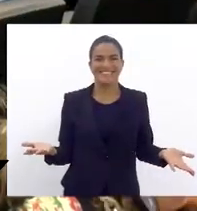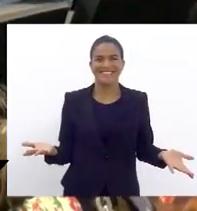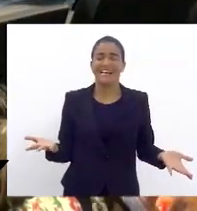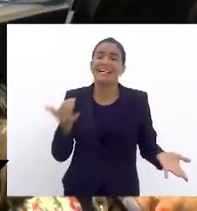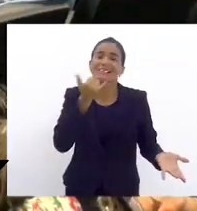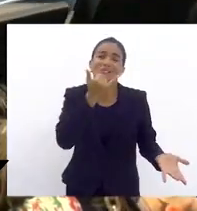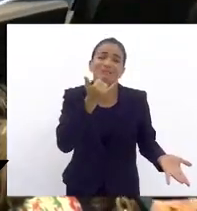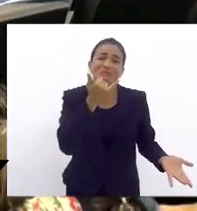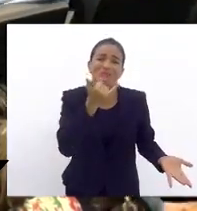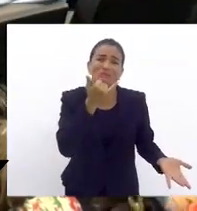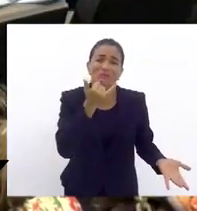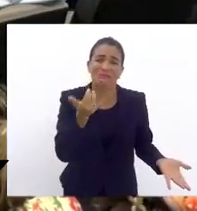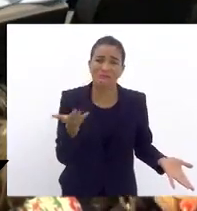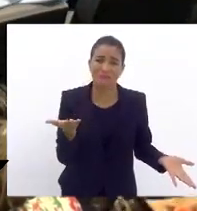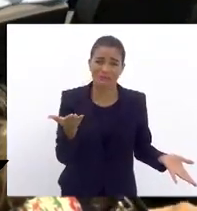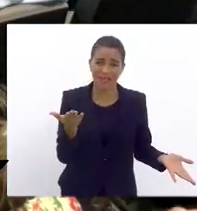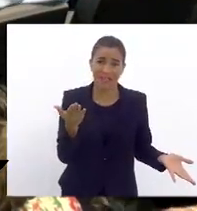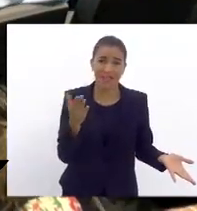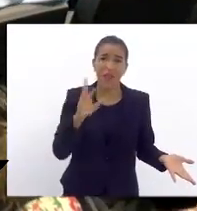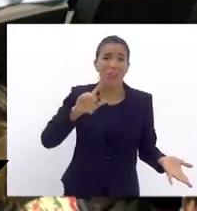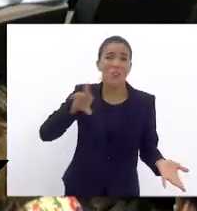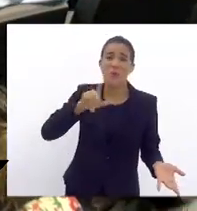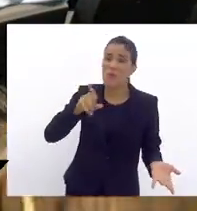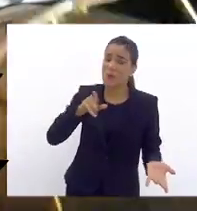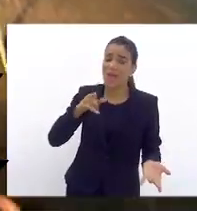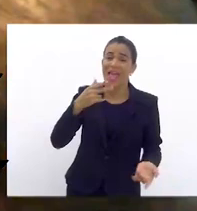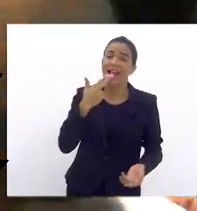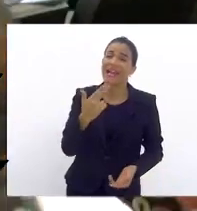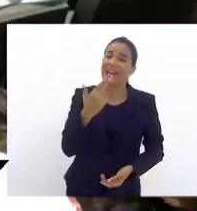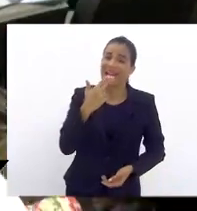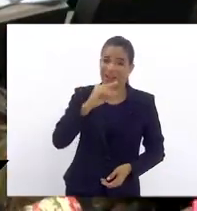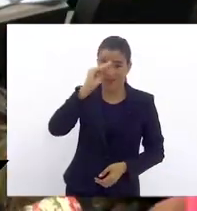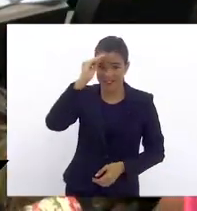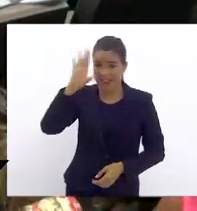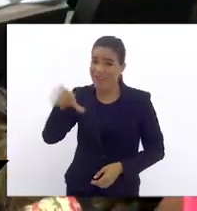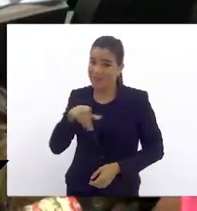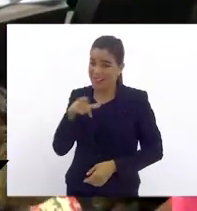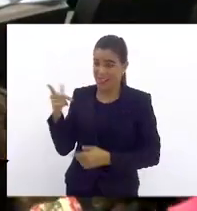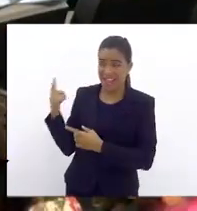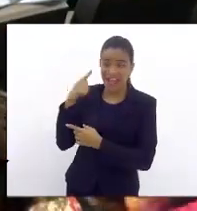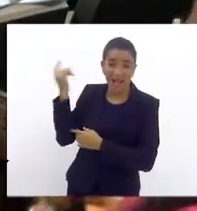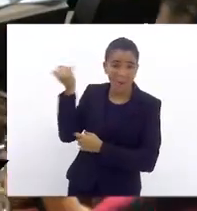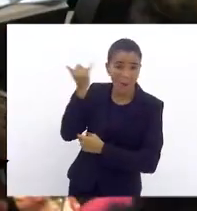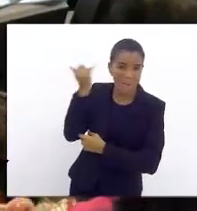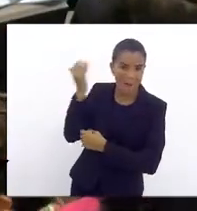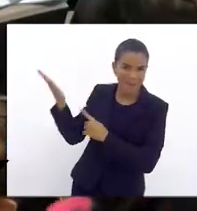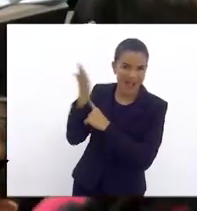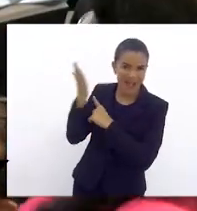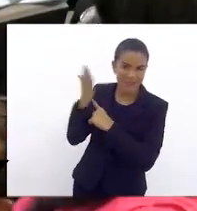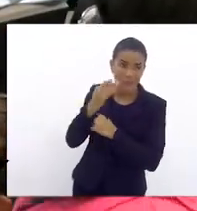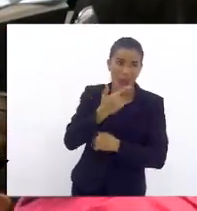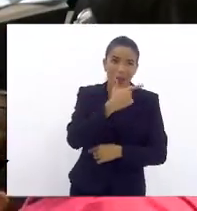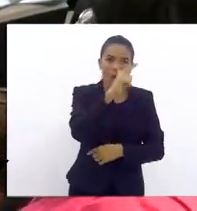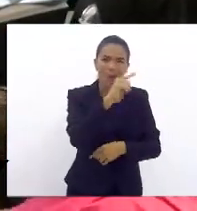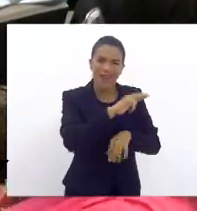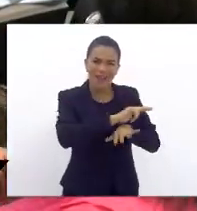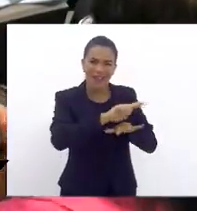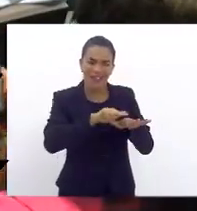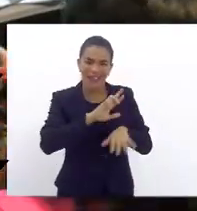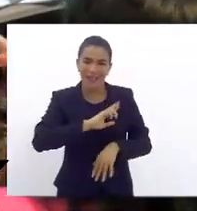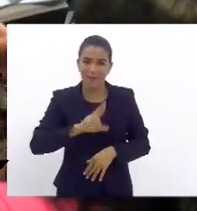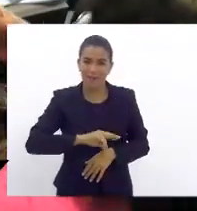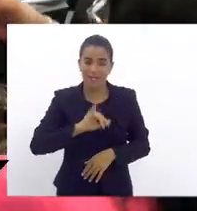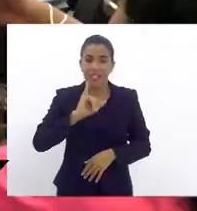é porque eu não podia usar ela aqui não é eu tenho eu tenho aqui a ajuda dela das outras línguas eu não tenho